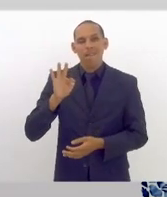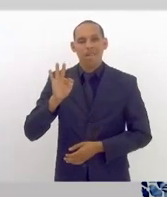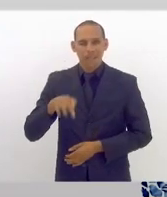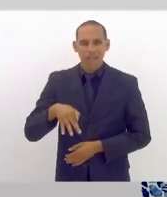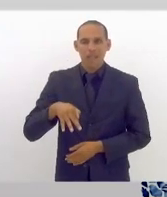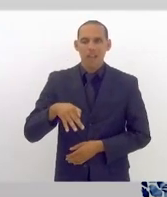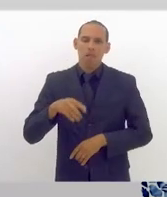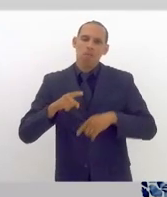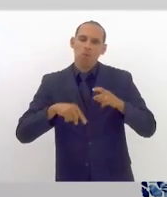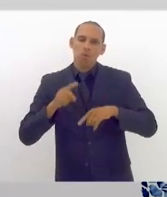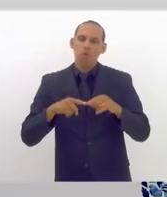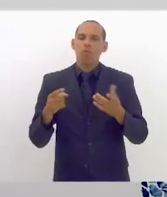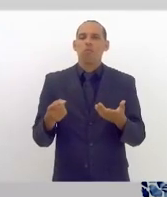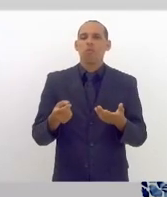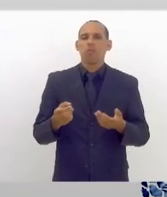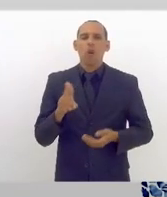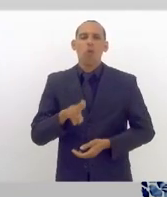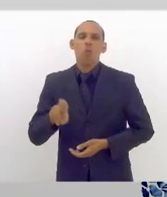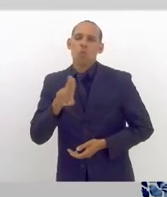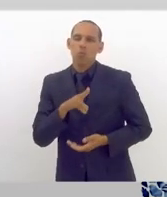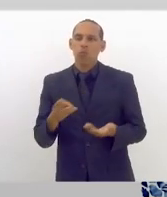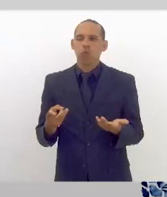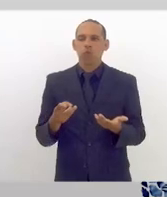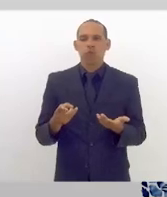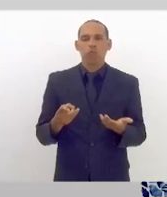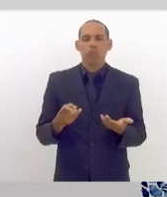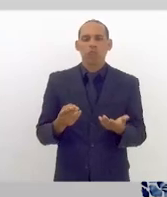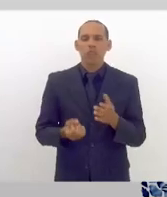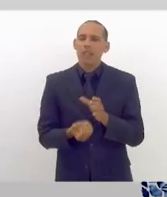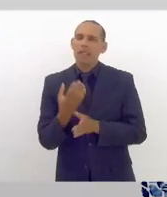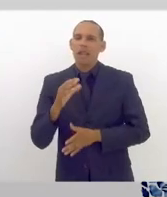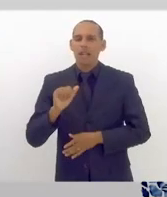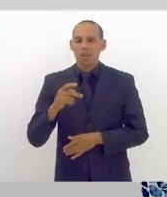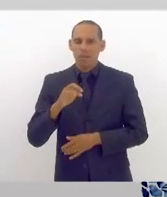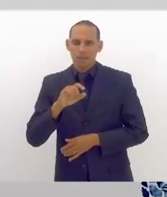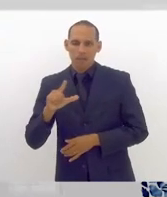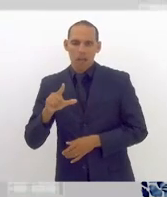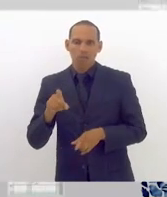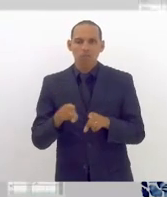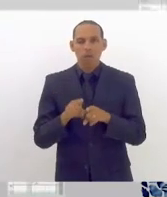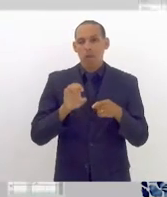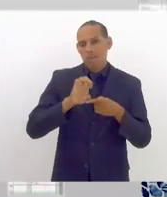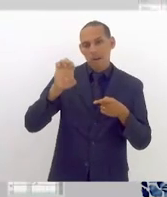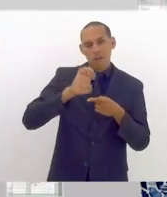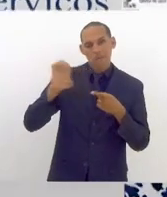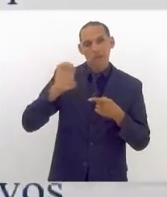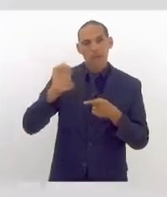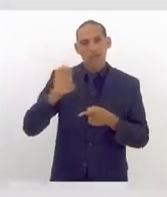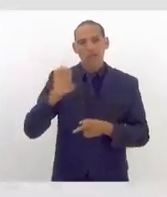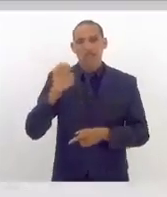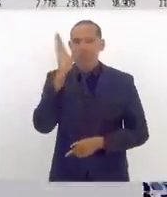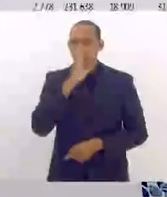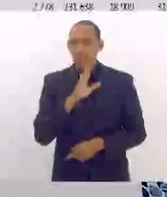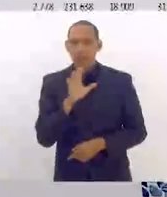de Capital investimento né e exportações para outras unidades da Federação e para o resto do mundo